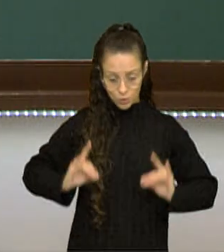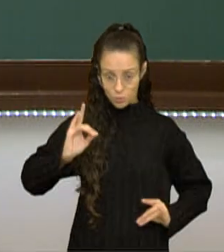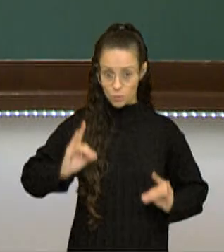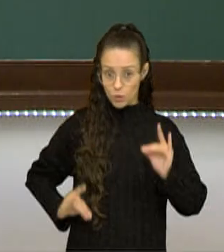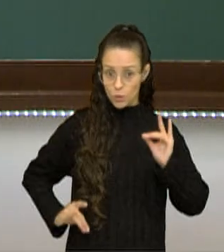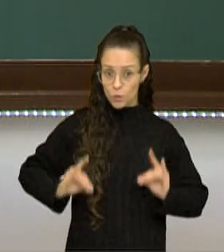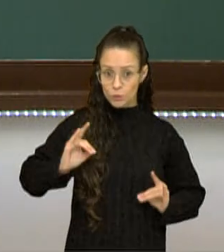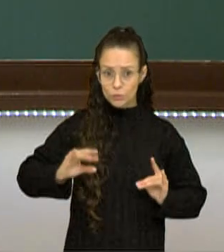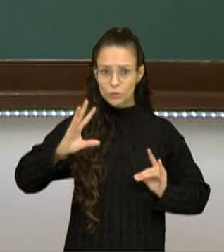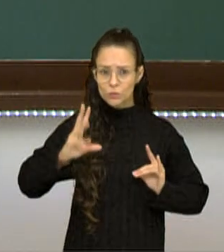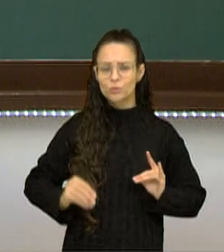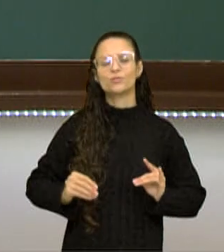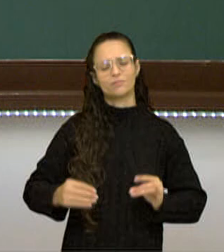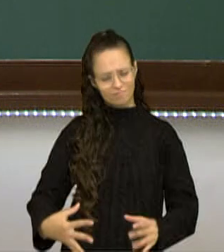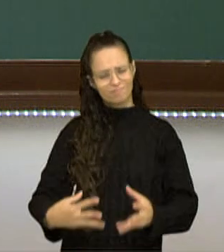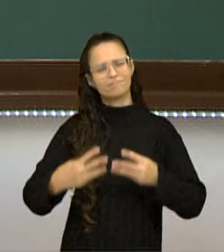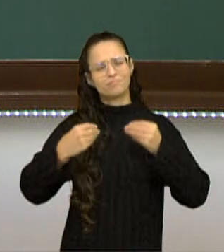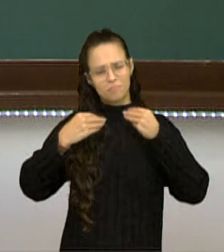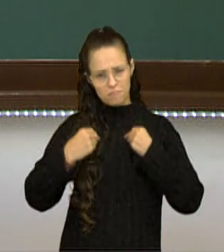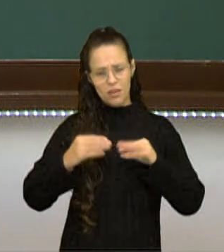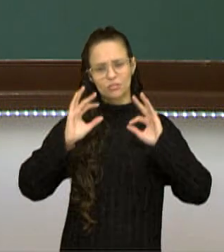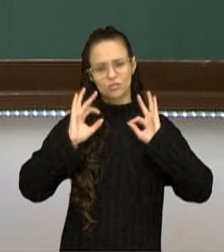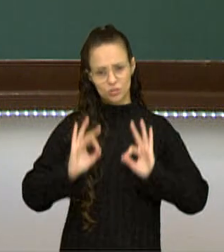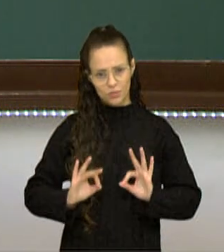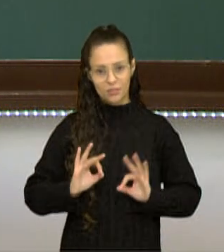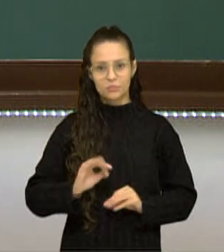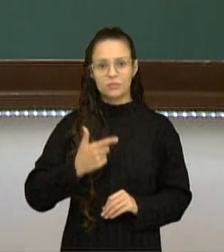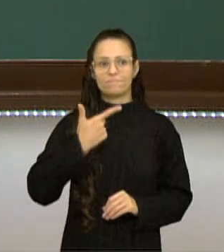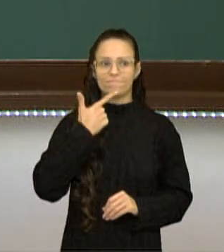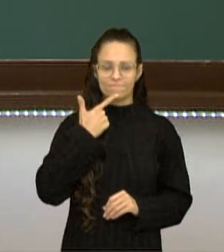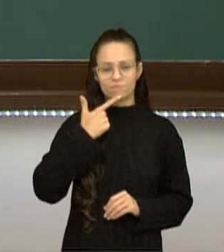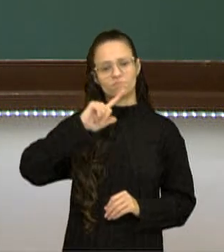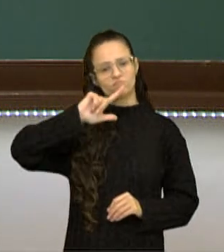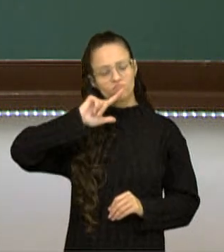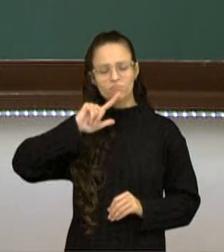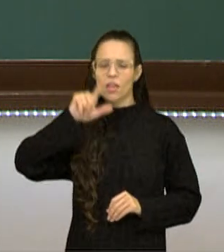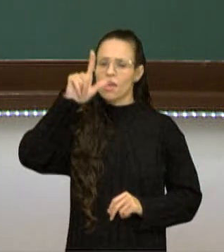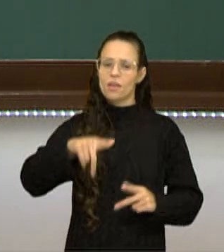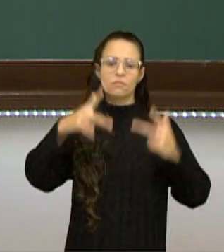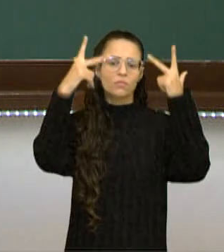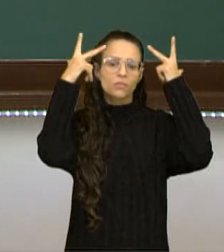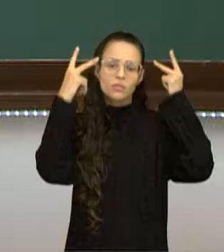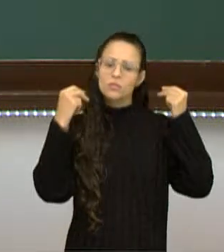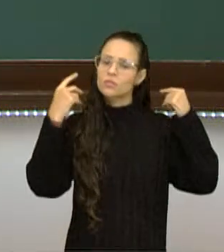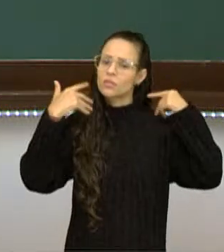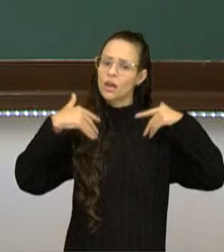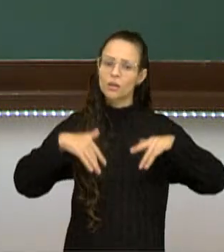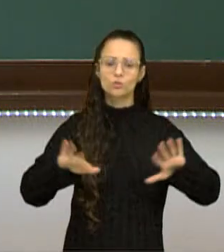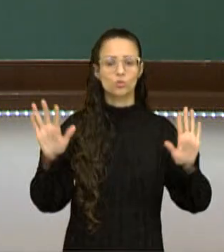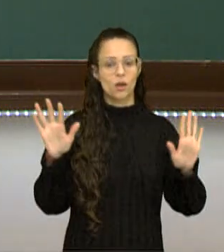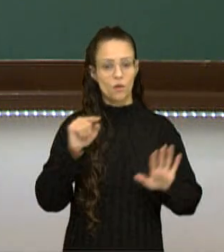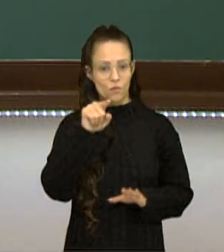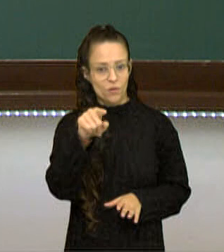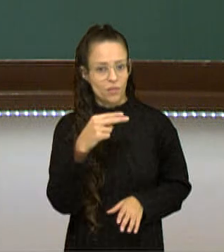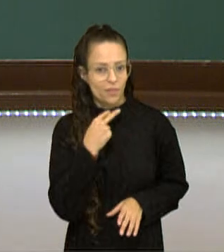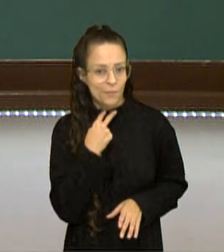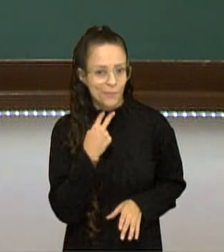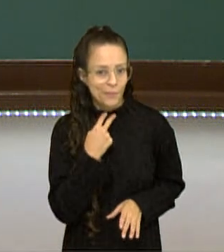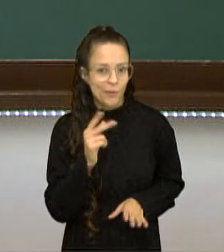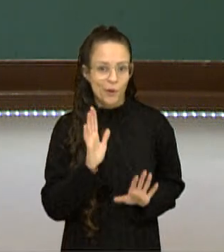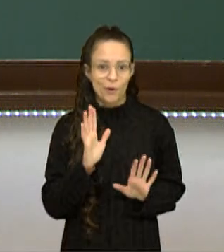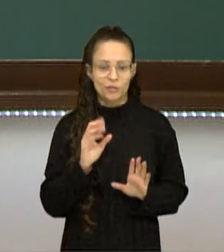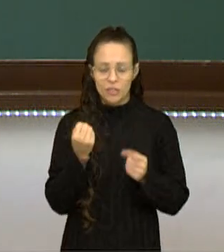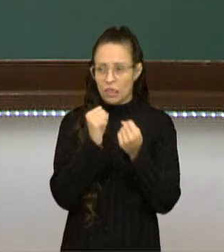todos mexem de fato com o nosso humor. Então é algo natural. É claro que você não pode deixar